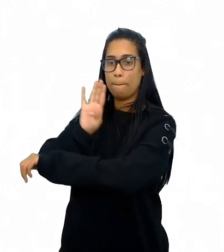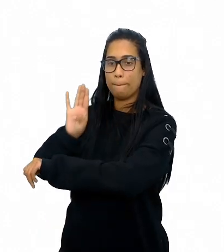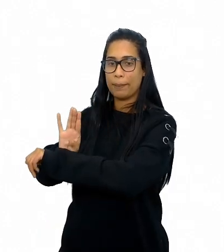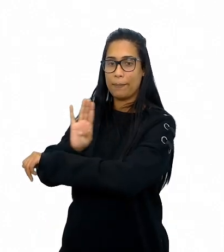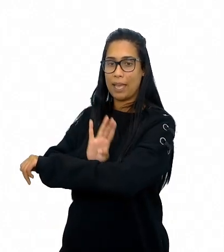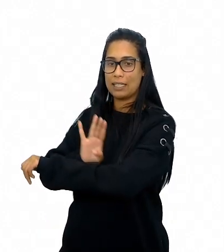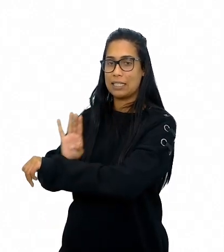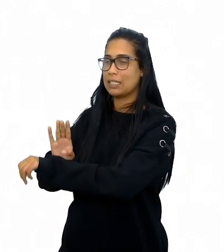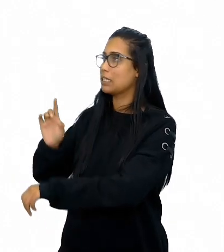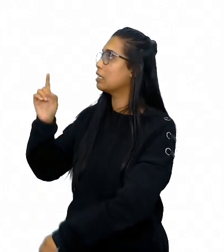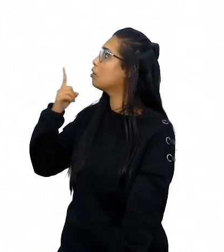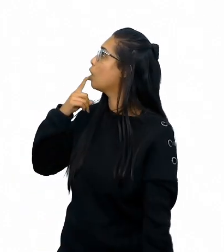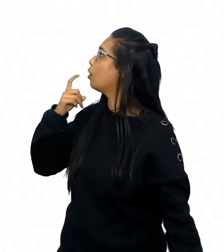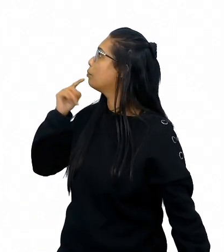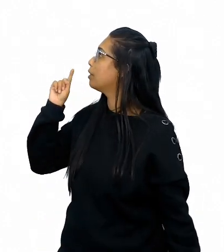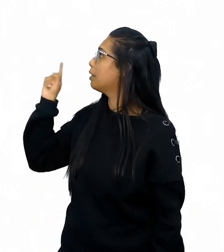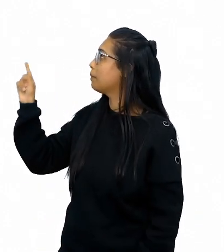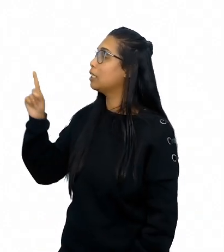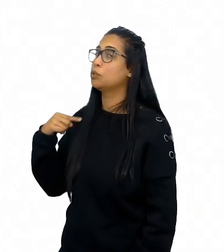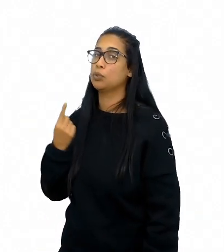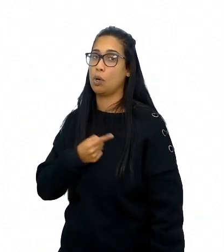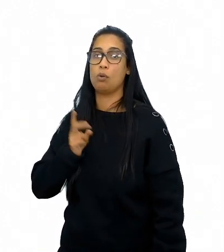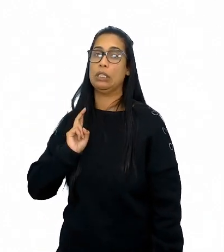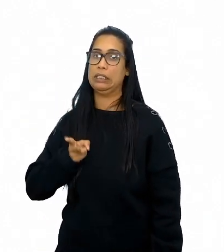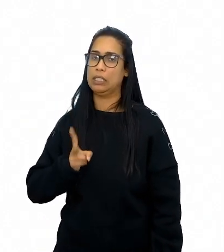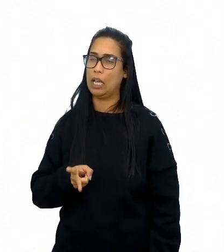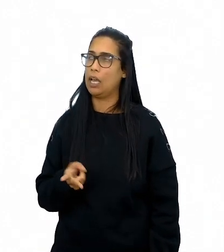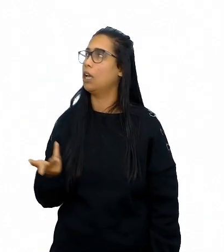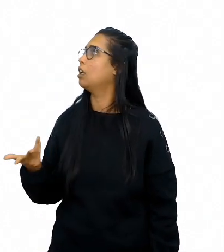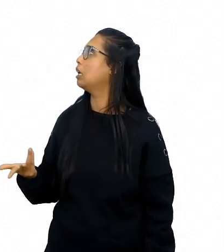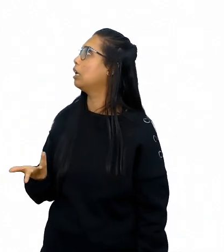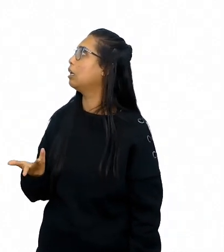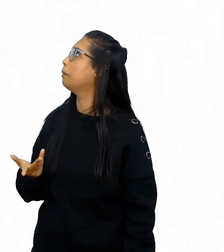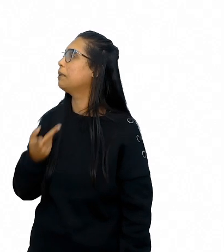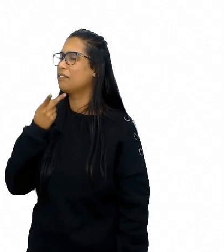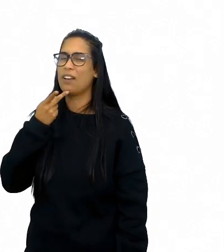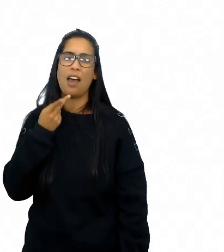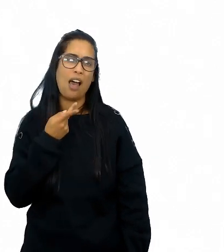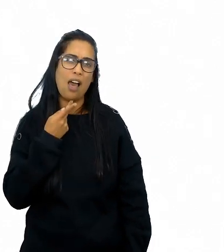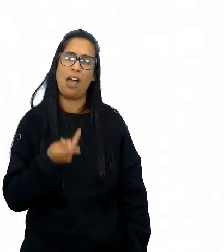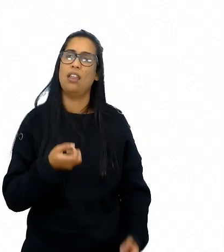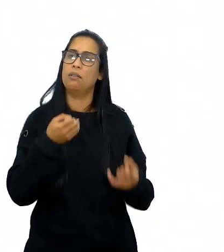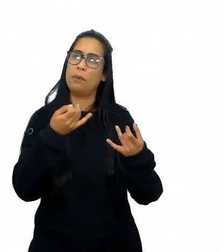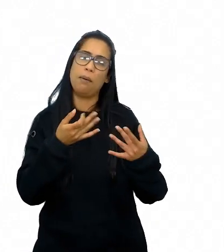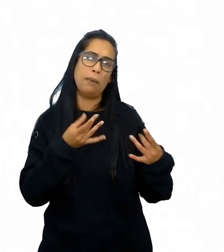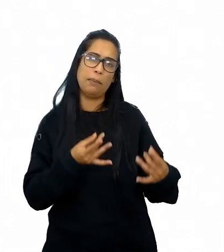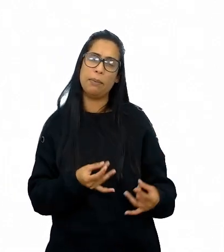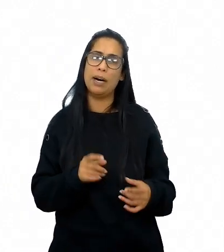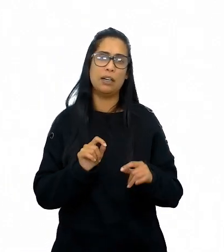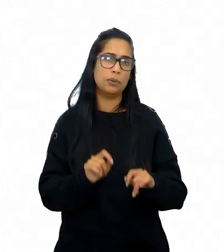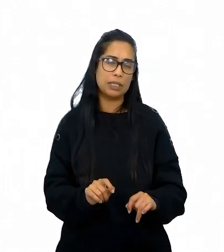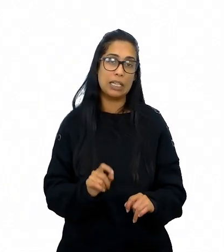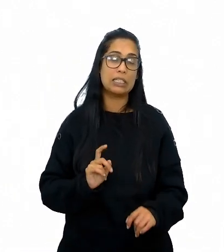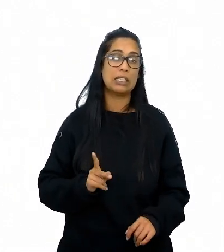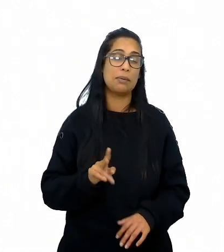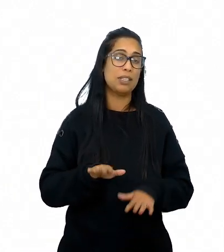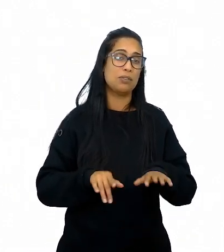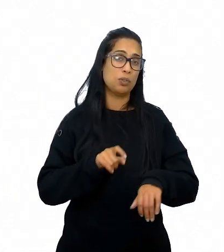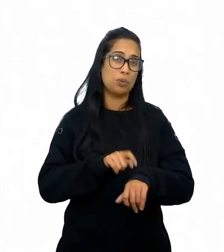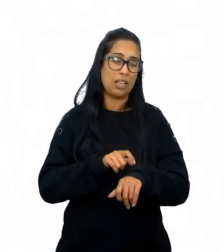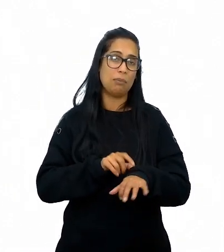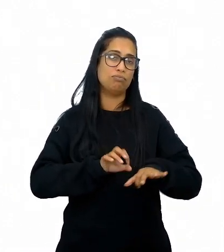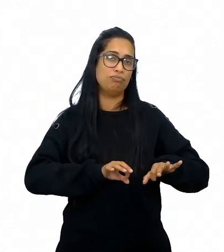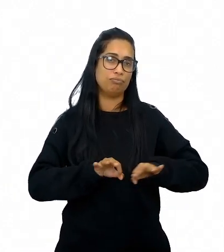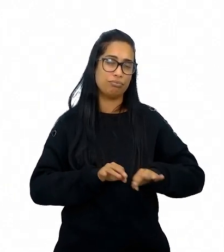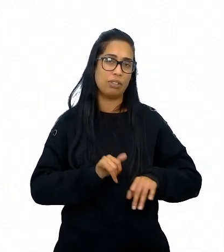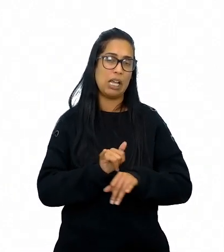né? A gente sempre gosta, né, de comentar que, por conta do tempo de planejamento,